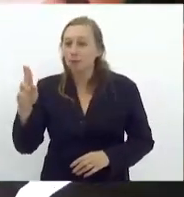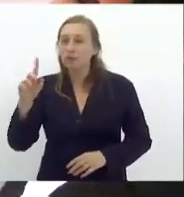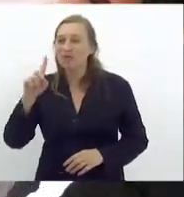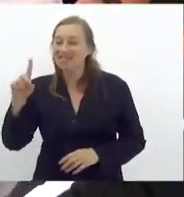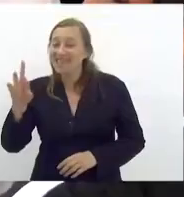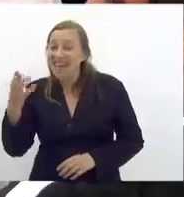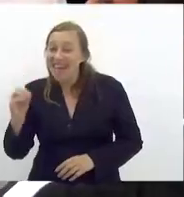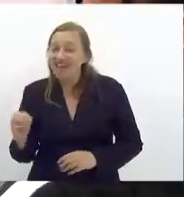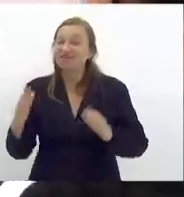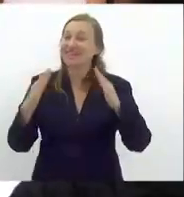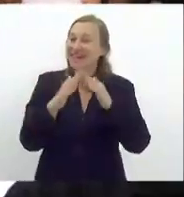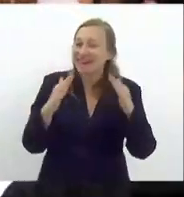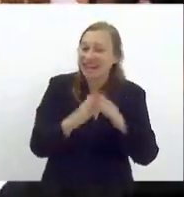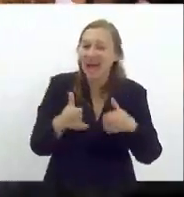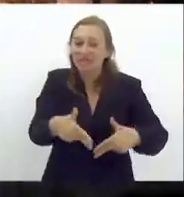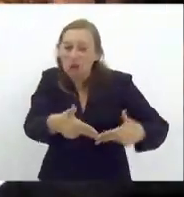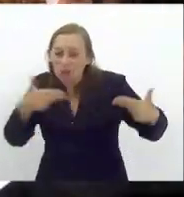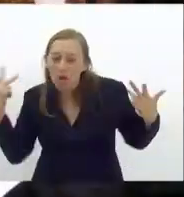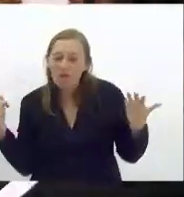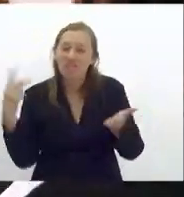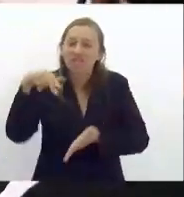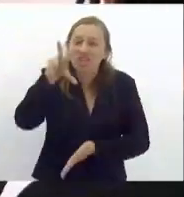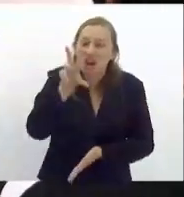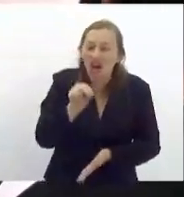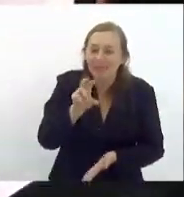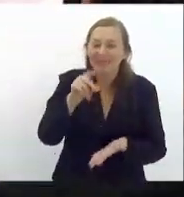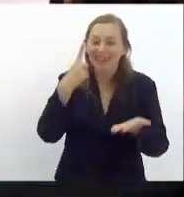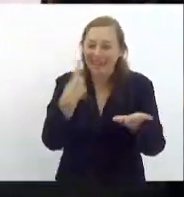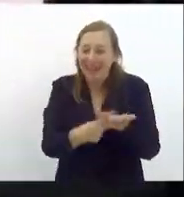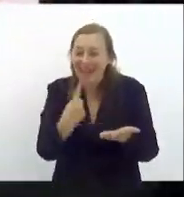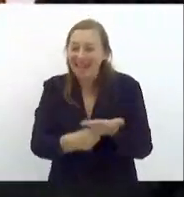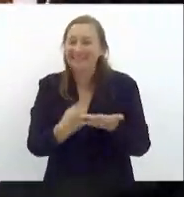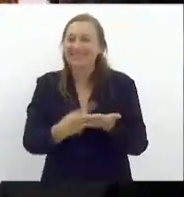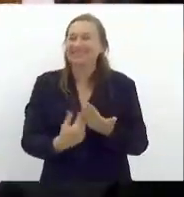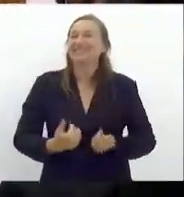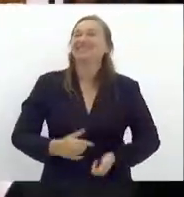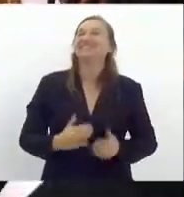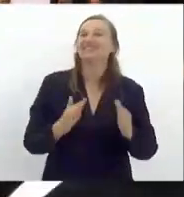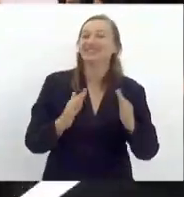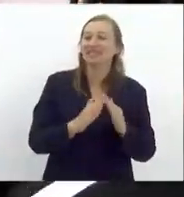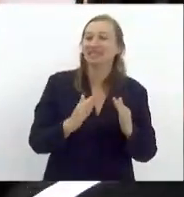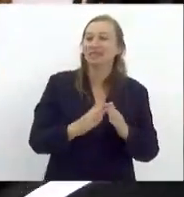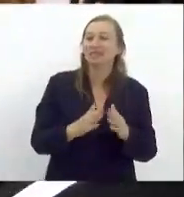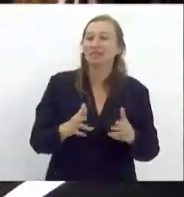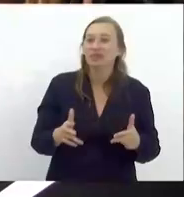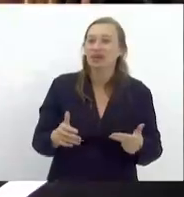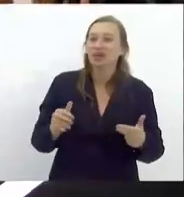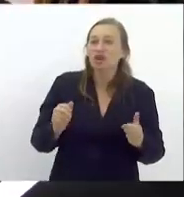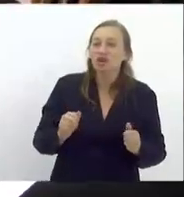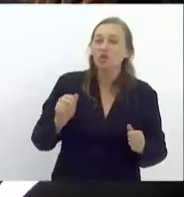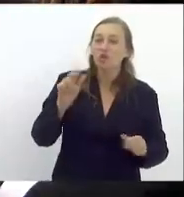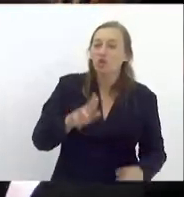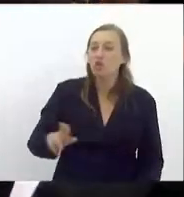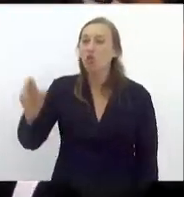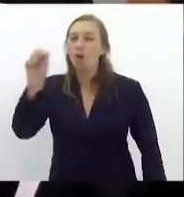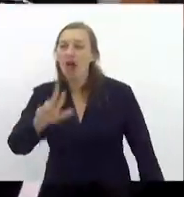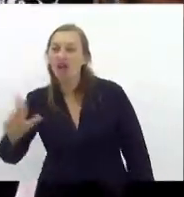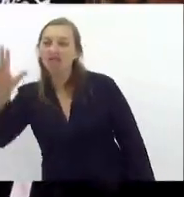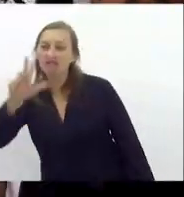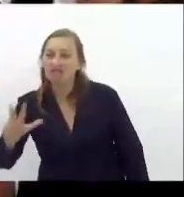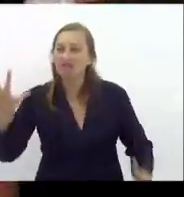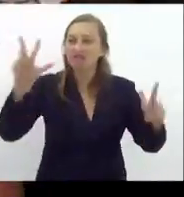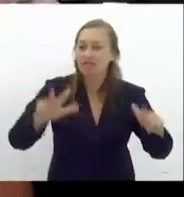compromisso hip hop de Nilópolis está na casa Baixada Cruel um